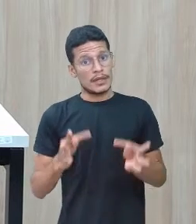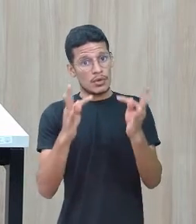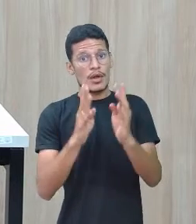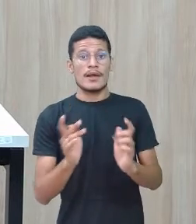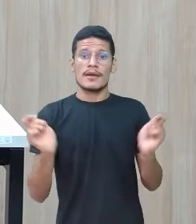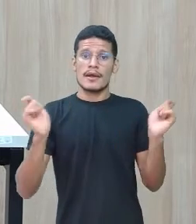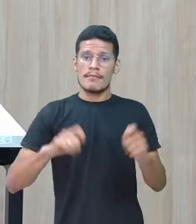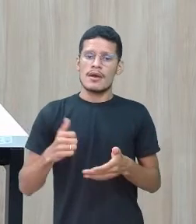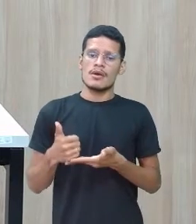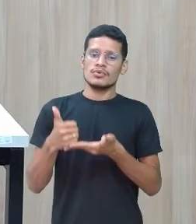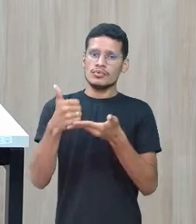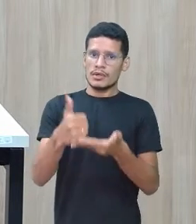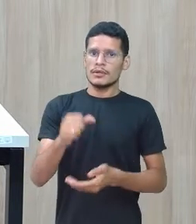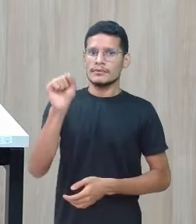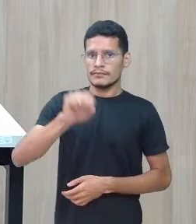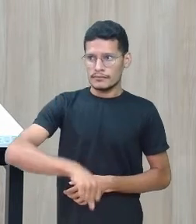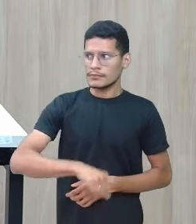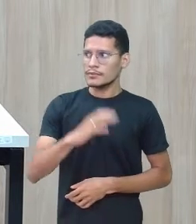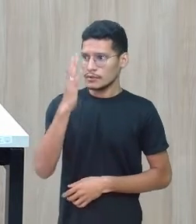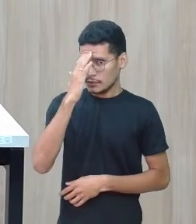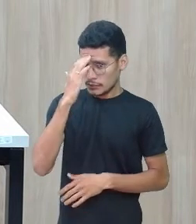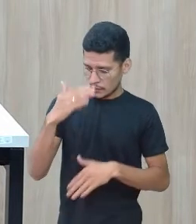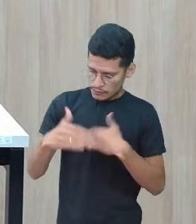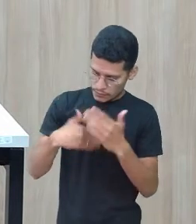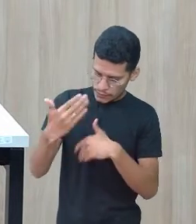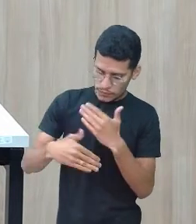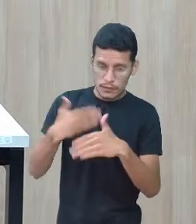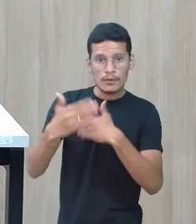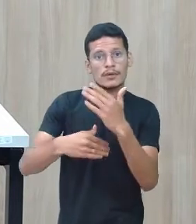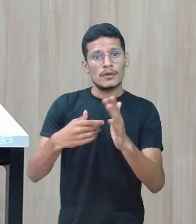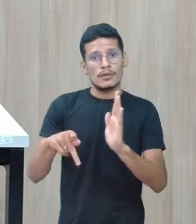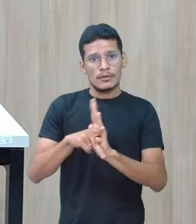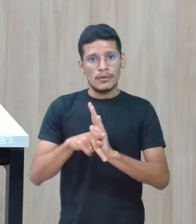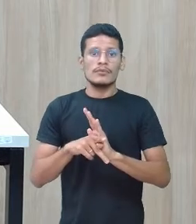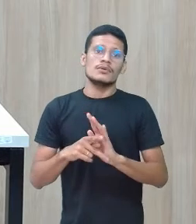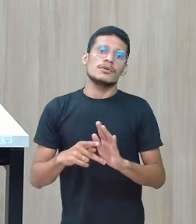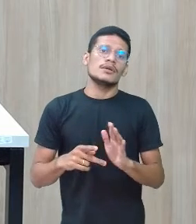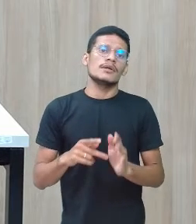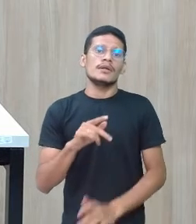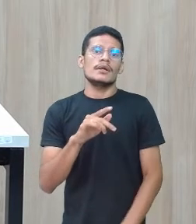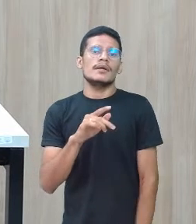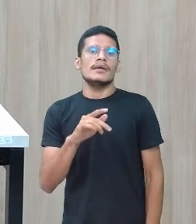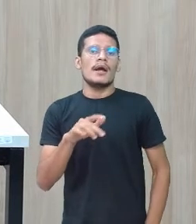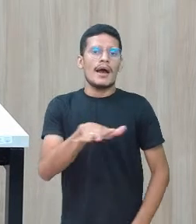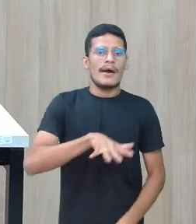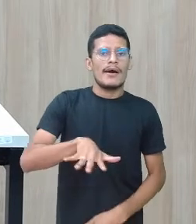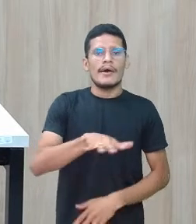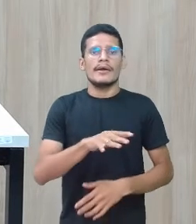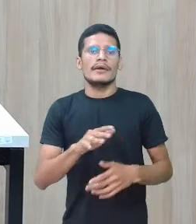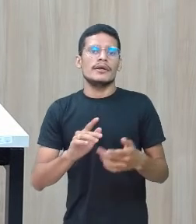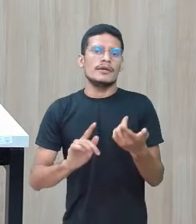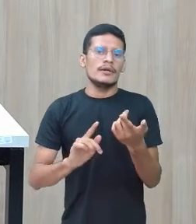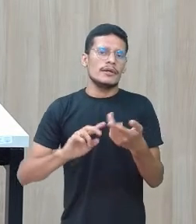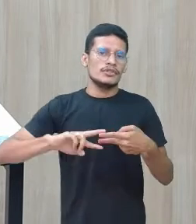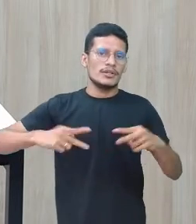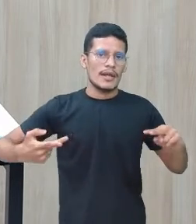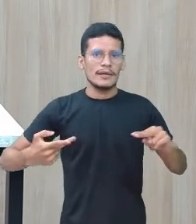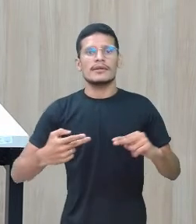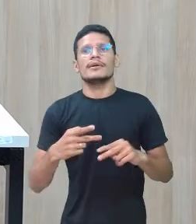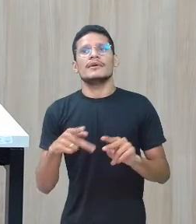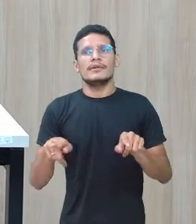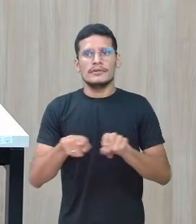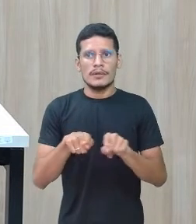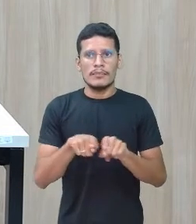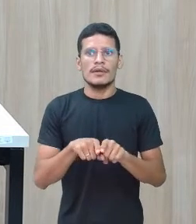tecnologia ajudou muito, não é? Esse crescimento, esse desenvolvimento da engenharia genética, a biotecnologia foi a cada dia